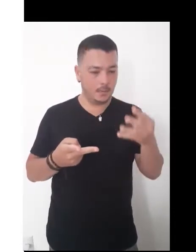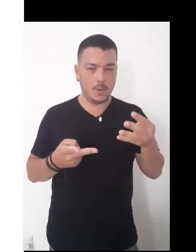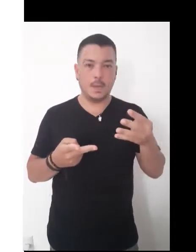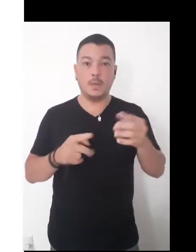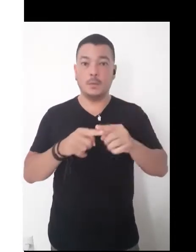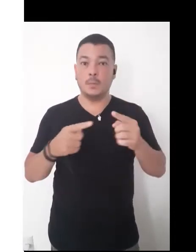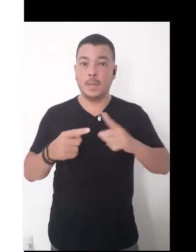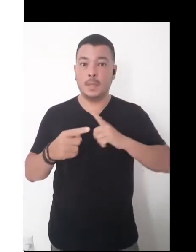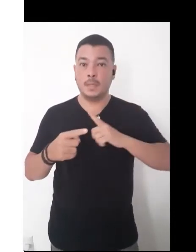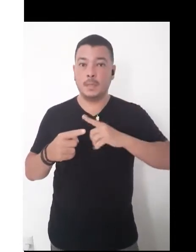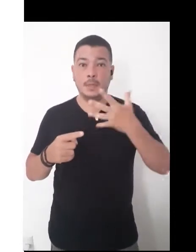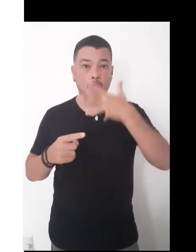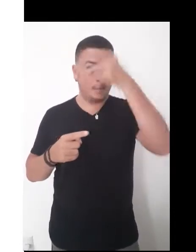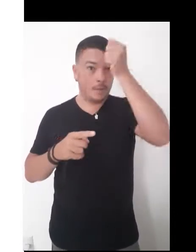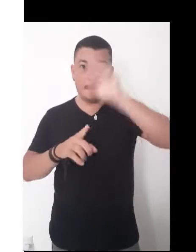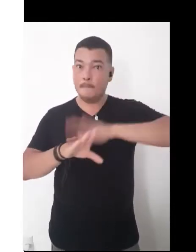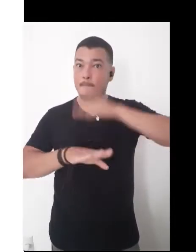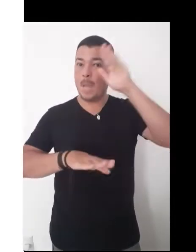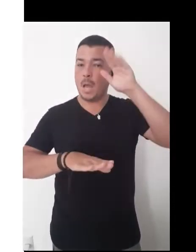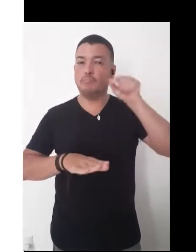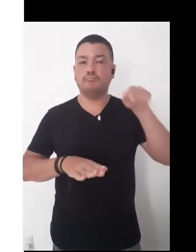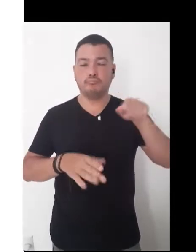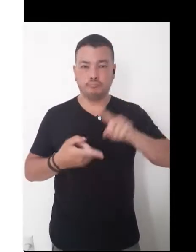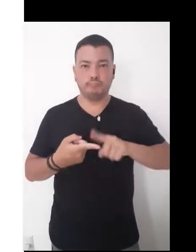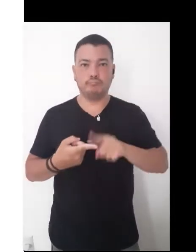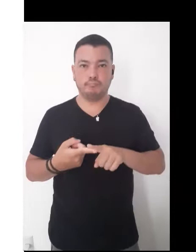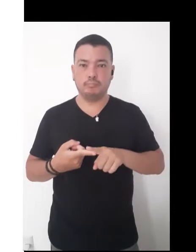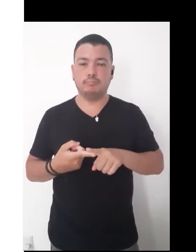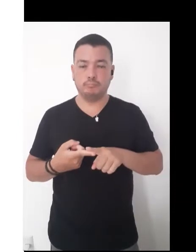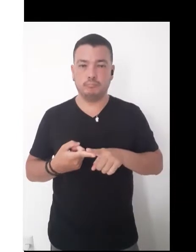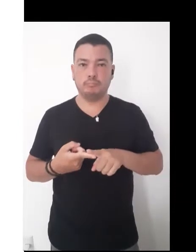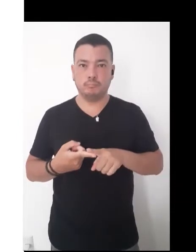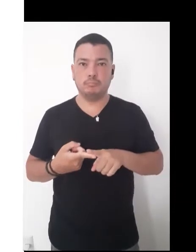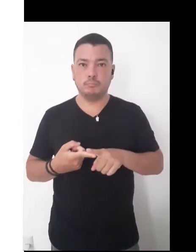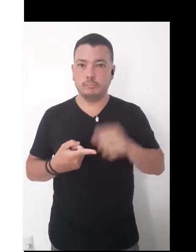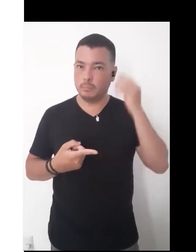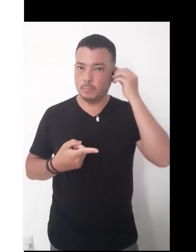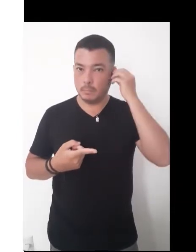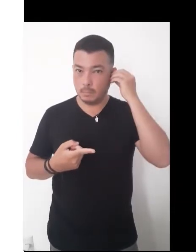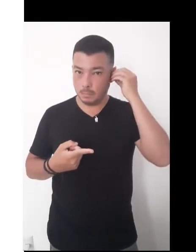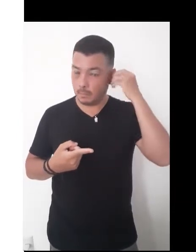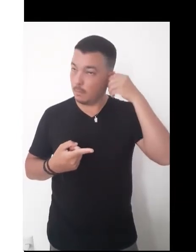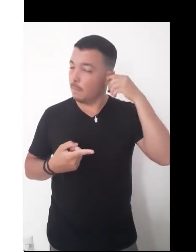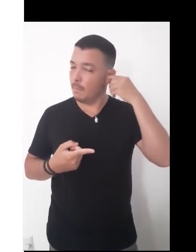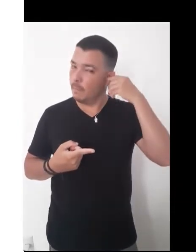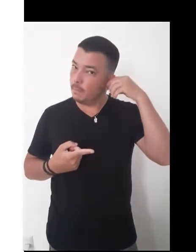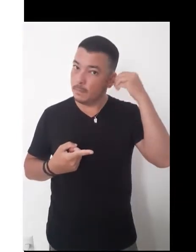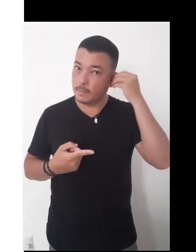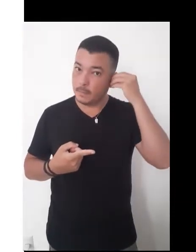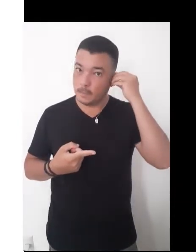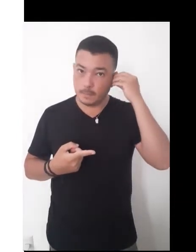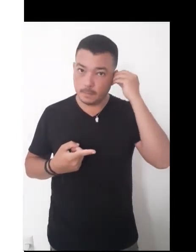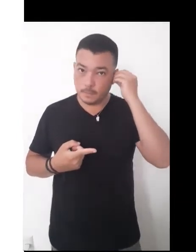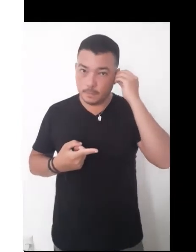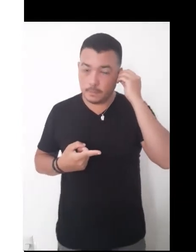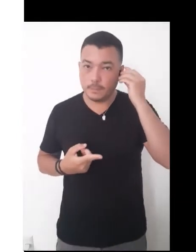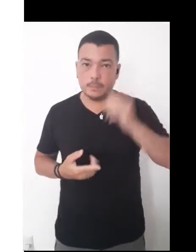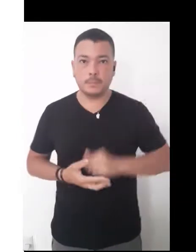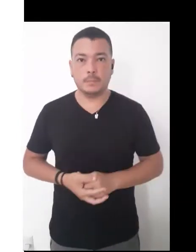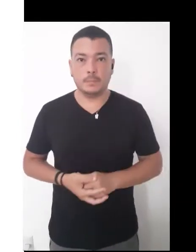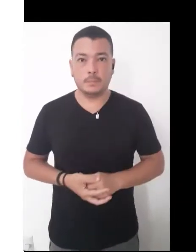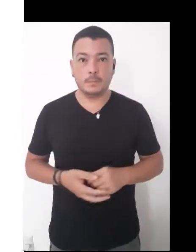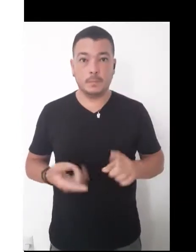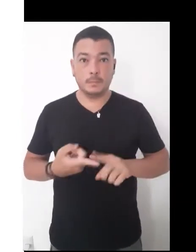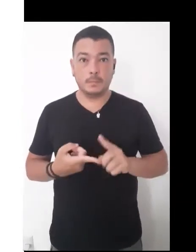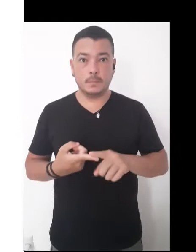gente tem velocidades ainda maiores do que essa. Na verdade, a gente tem velocidades no dobro disso aqui. Mas uma velocidade comum de a gente encontrar é na